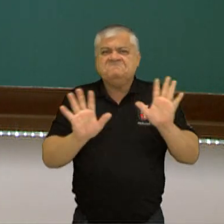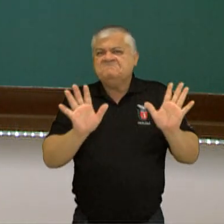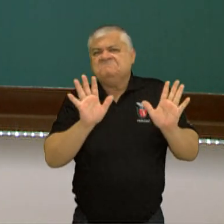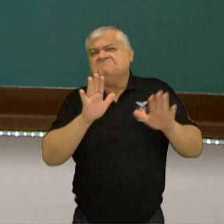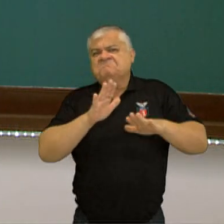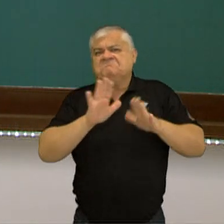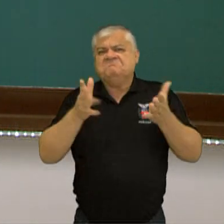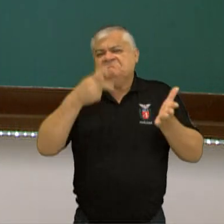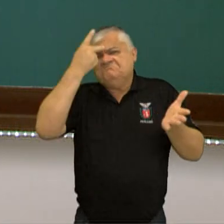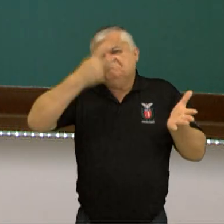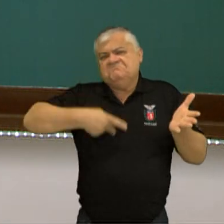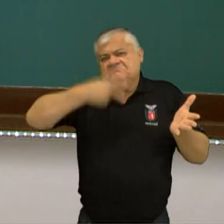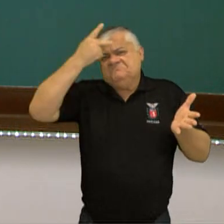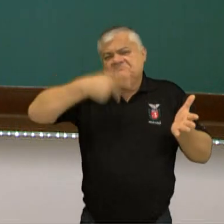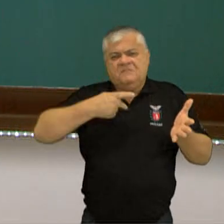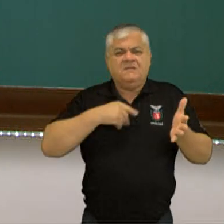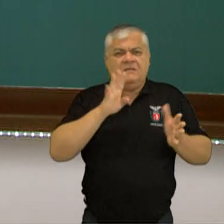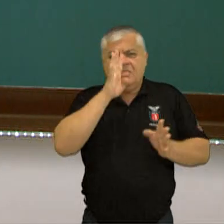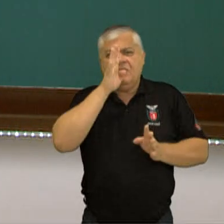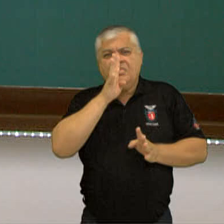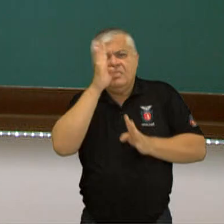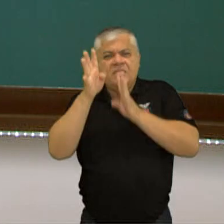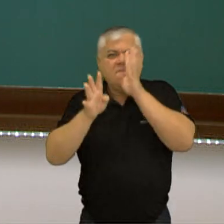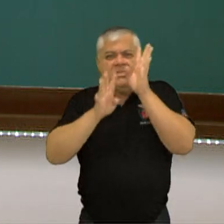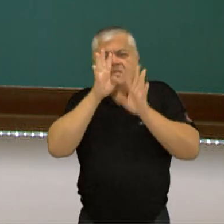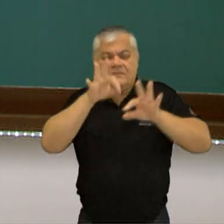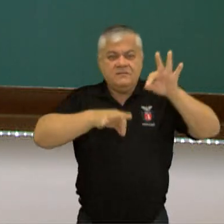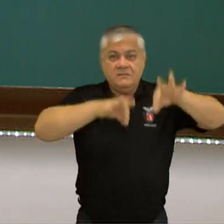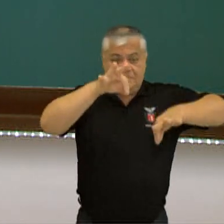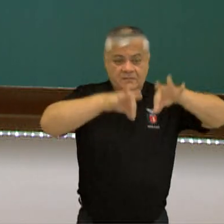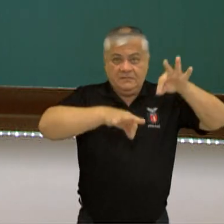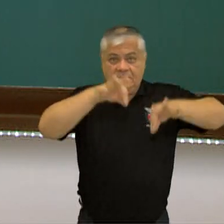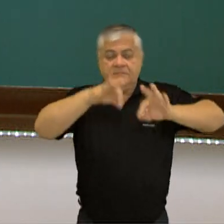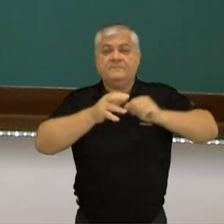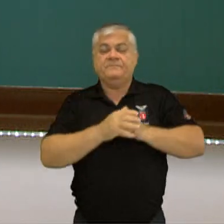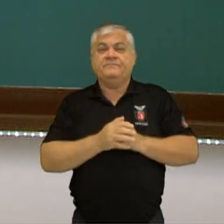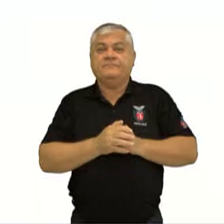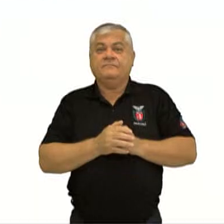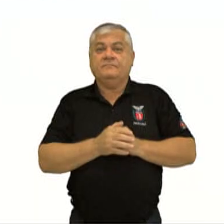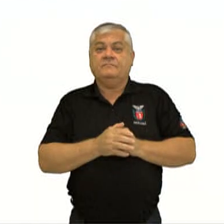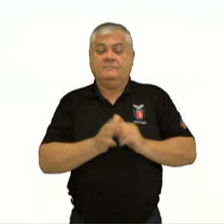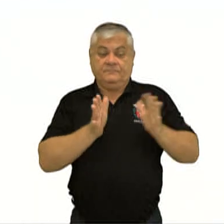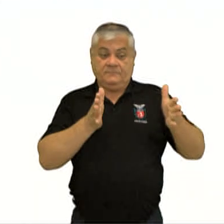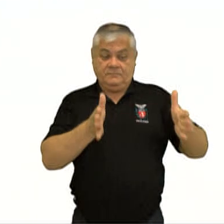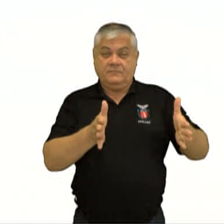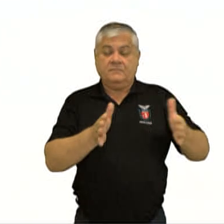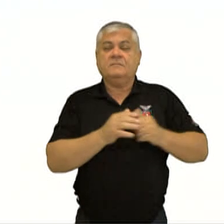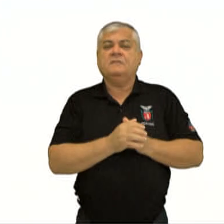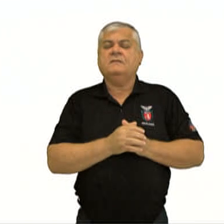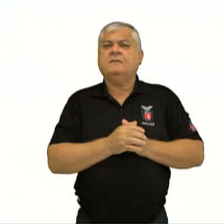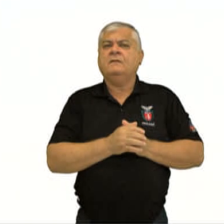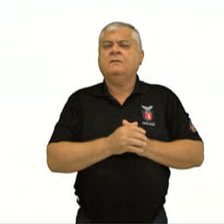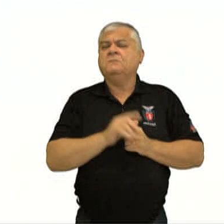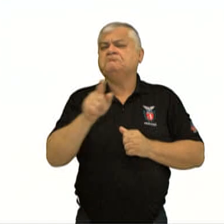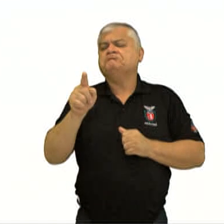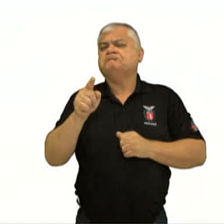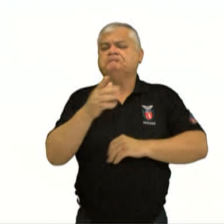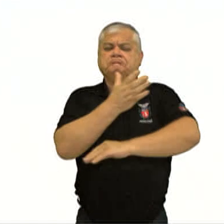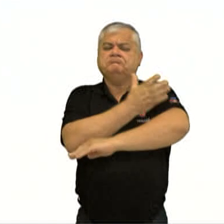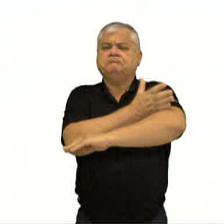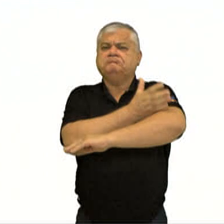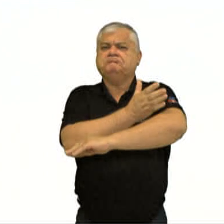ele vai incorporar, tá? Então, o teatro no Renascimento, durante a Idade Média, na Europa, o teatro tinha um